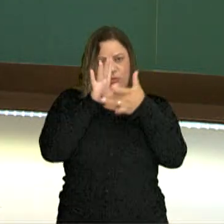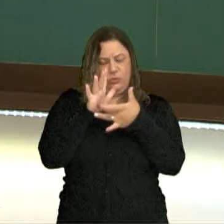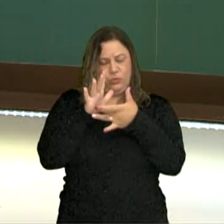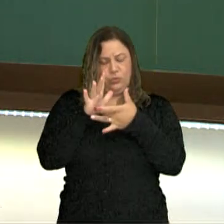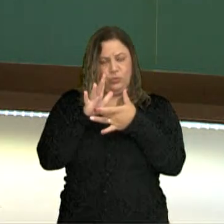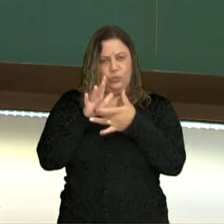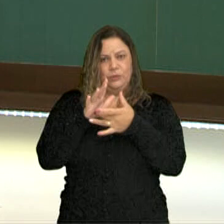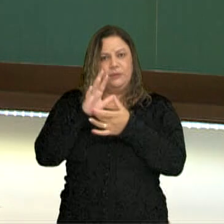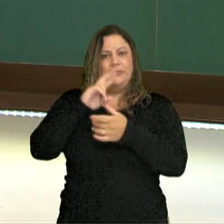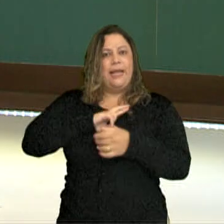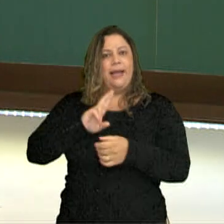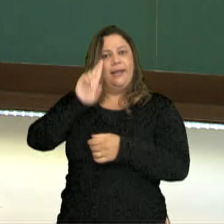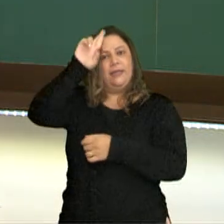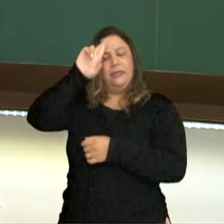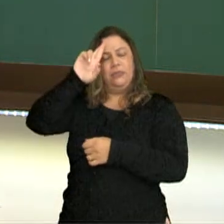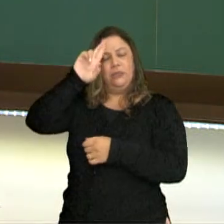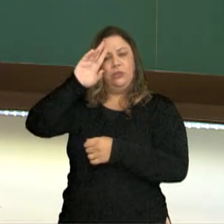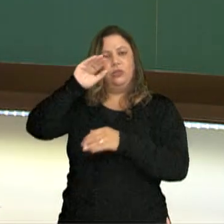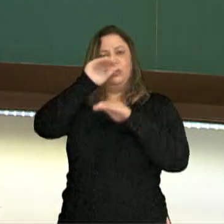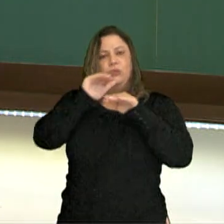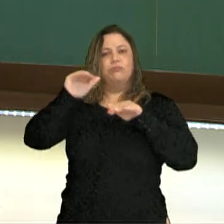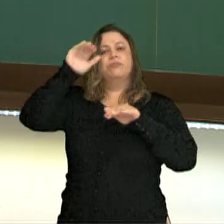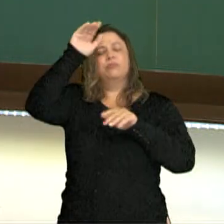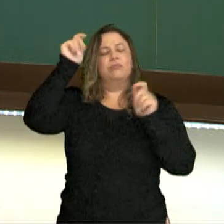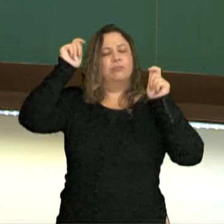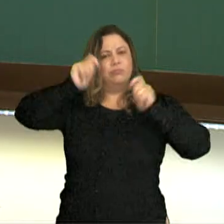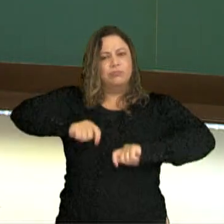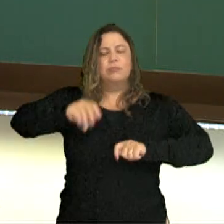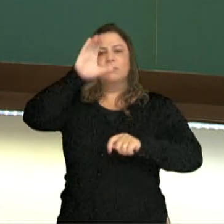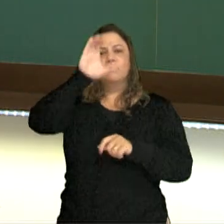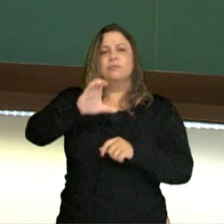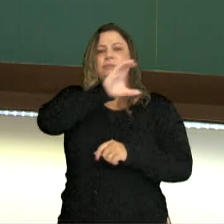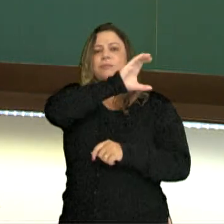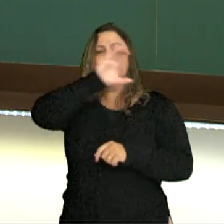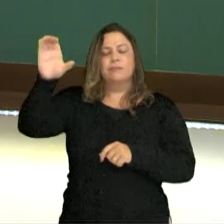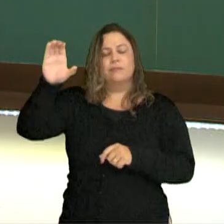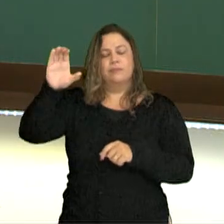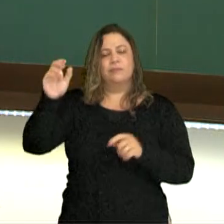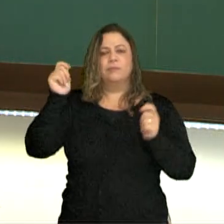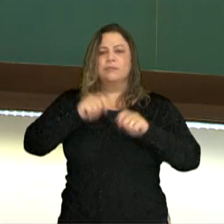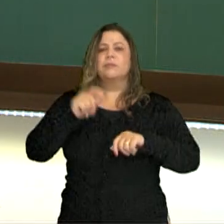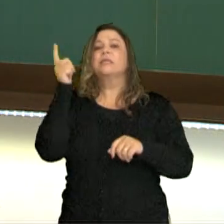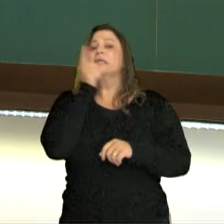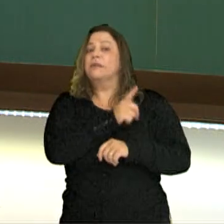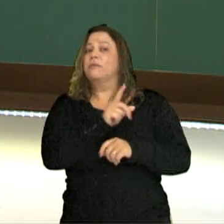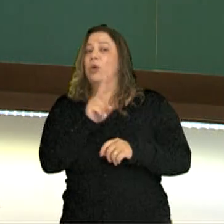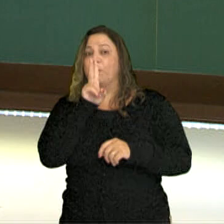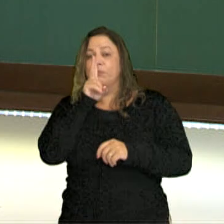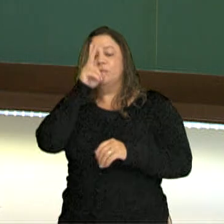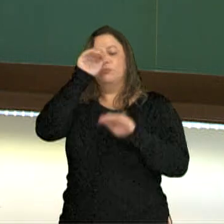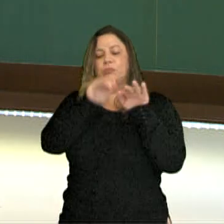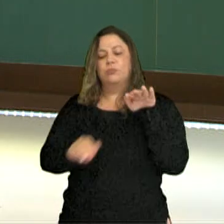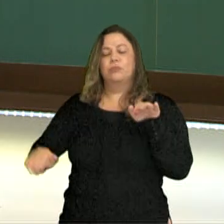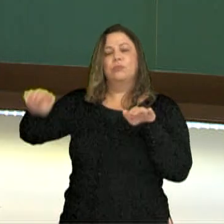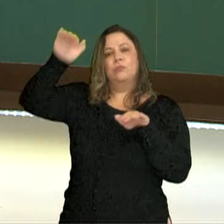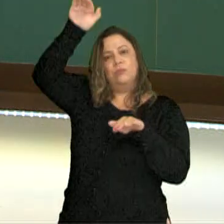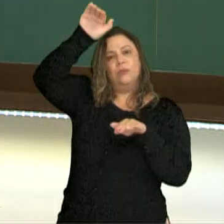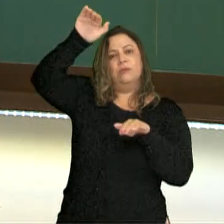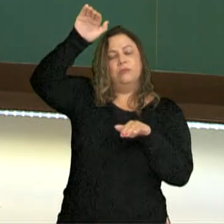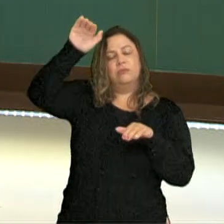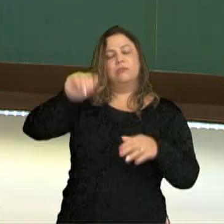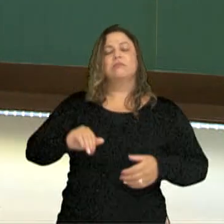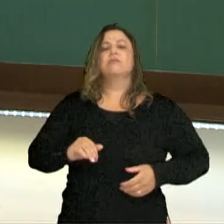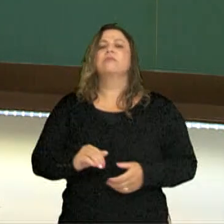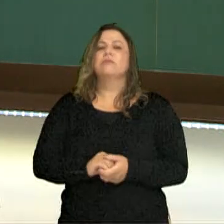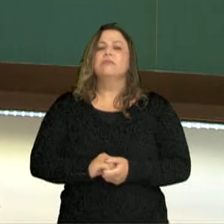cristã, a católica. E para que o catolicismo, o cristianismo ganhasse força e viesse a